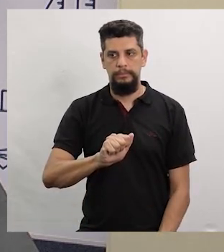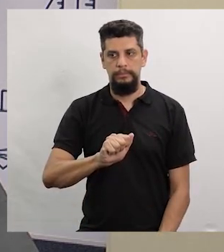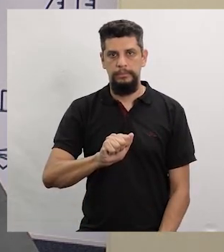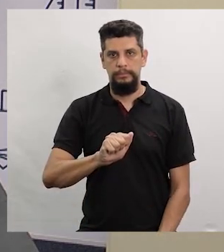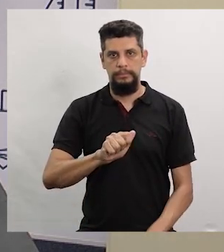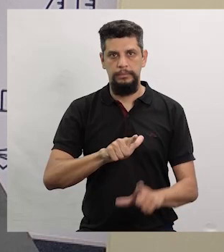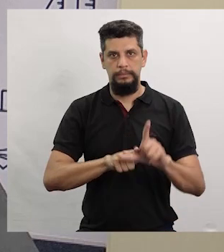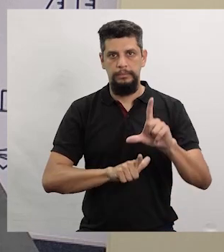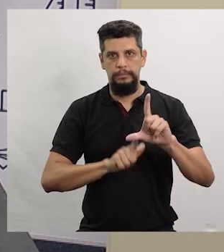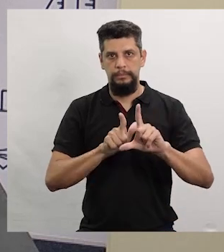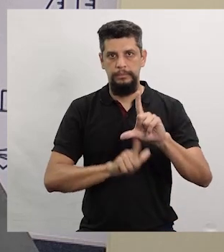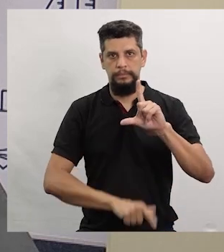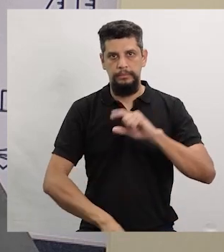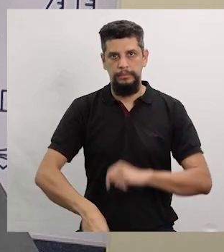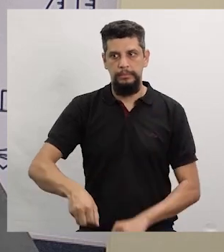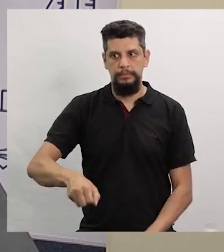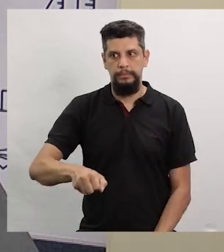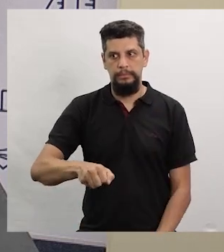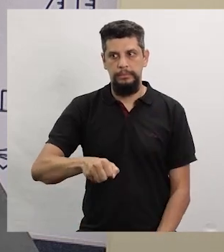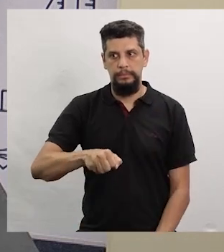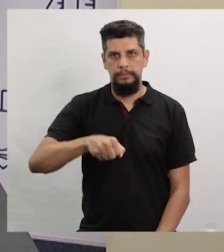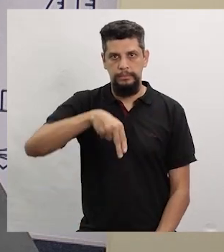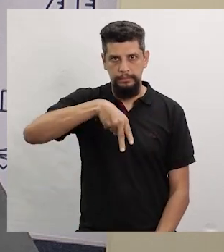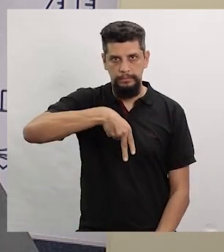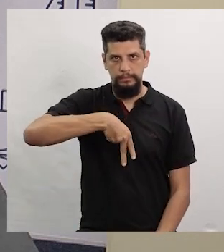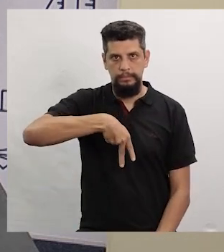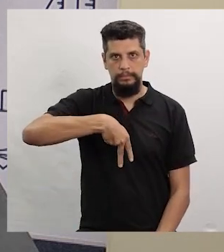a letra m